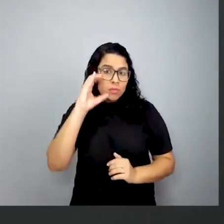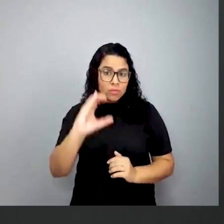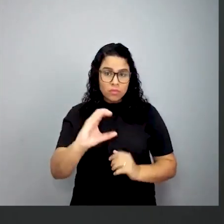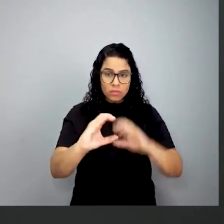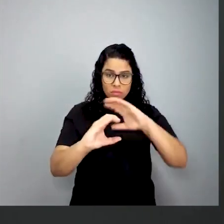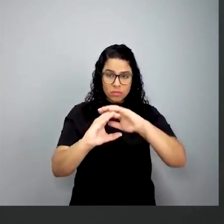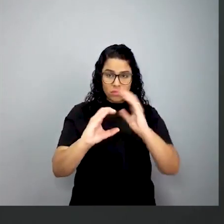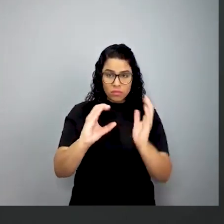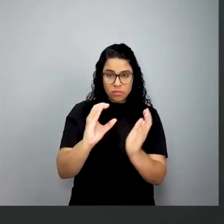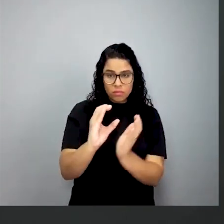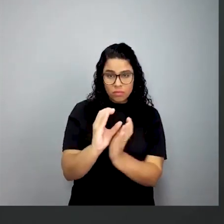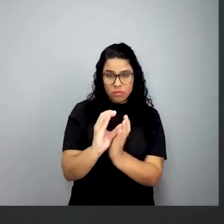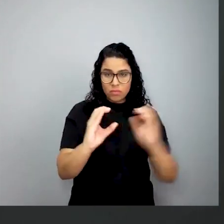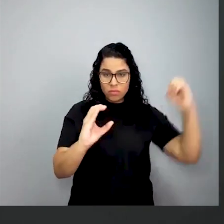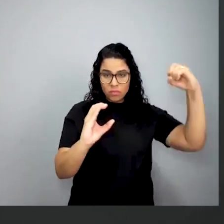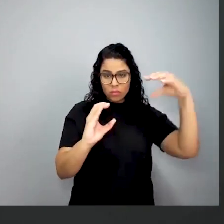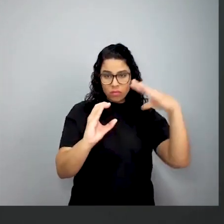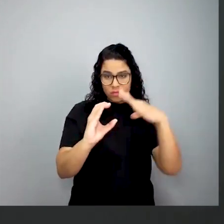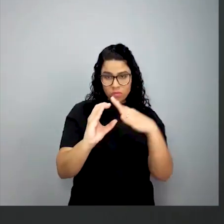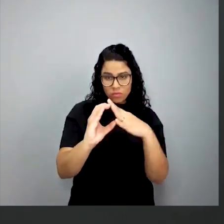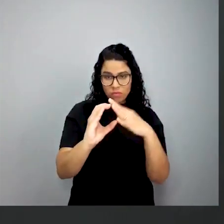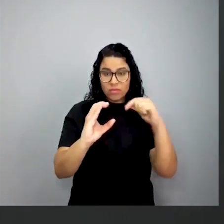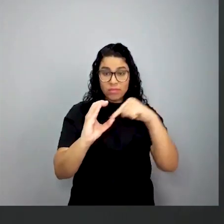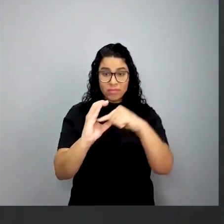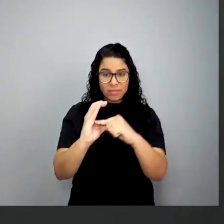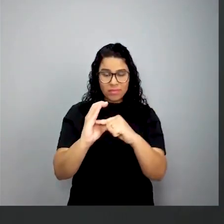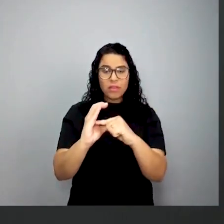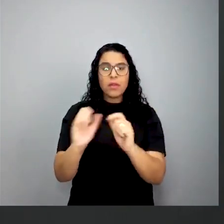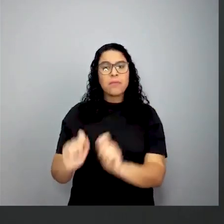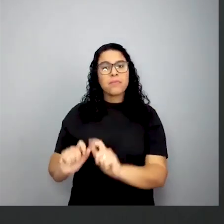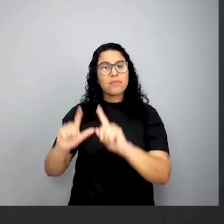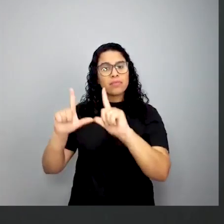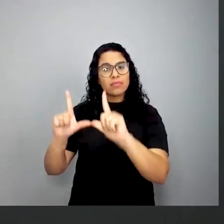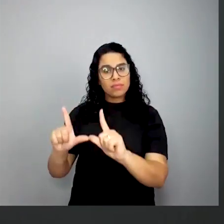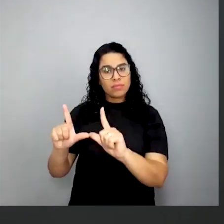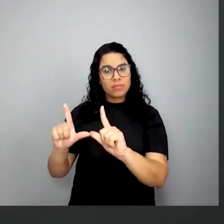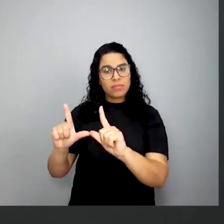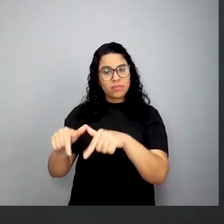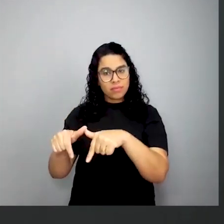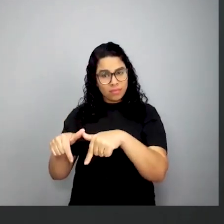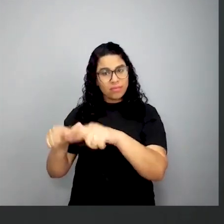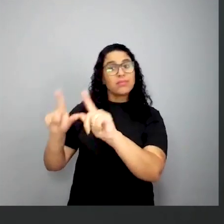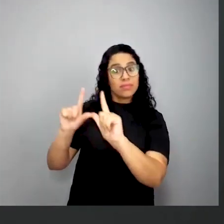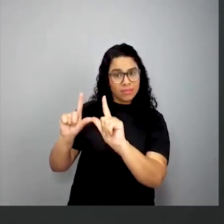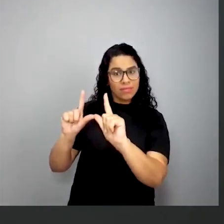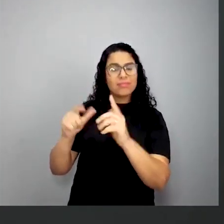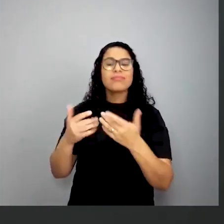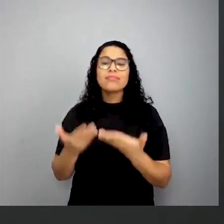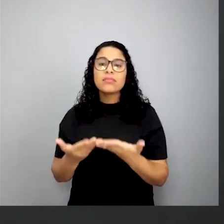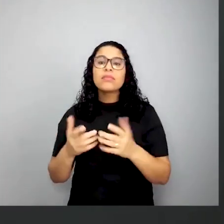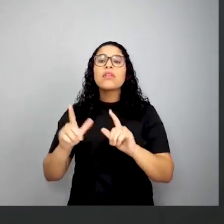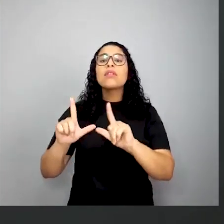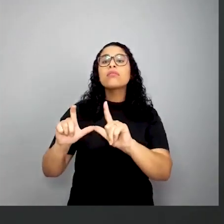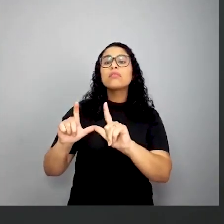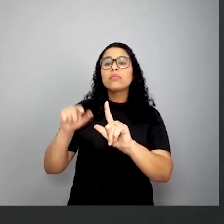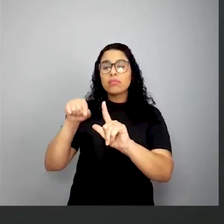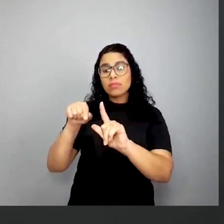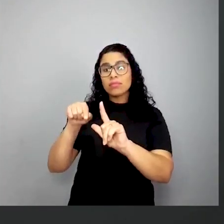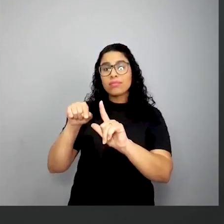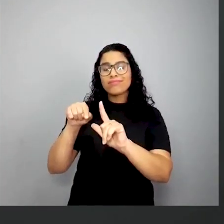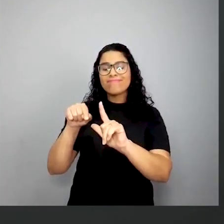olhos e que a imagem tem que ser formada lá atrás na retina, onde tem os cones, os bastonetes. Quando essa imagem é